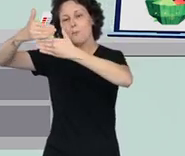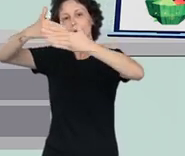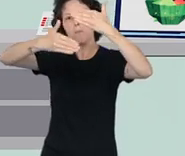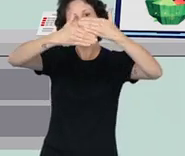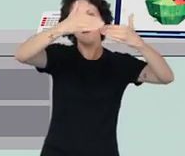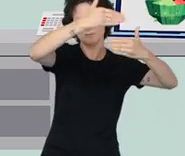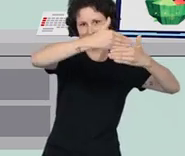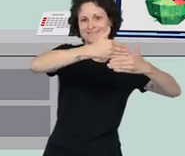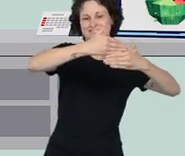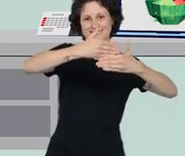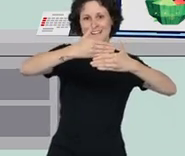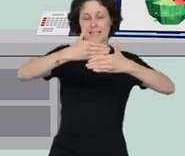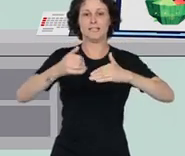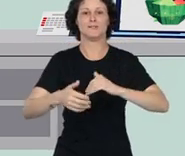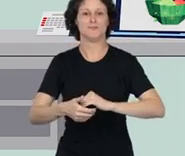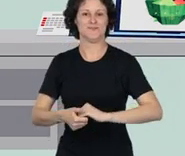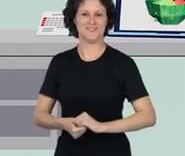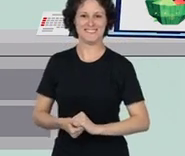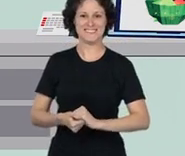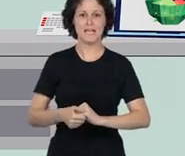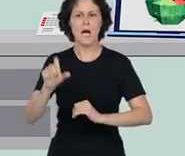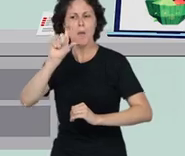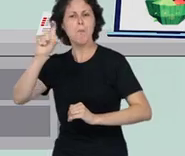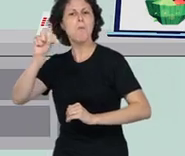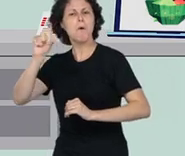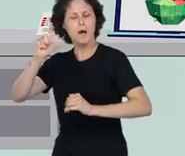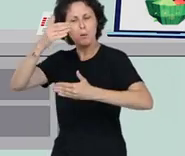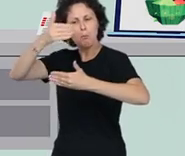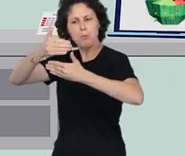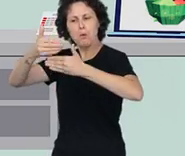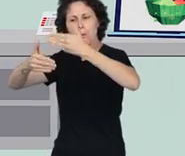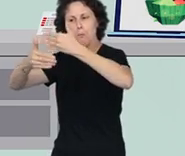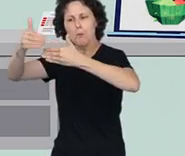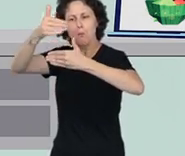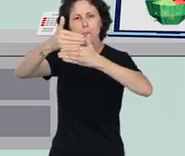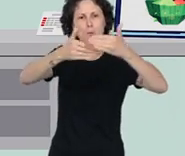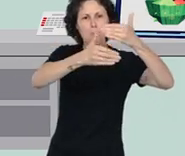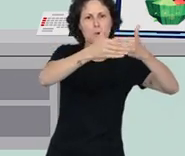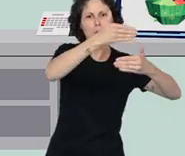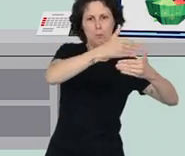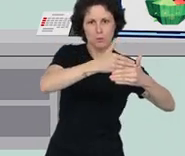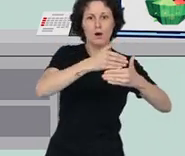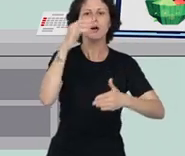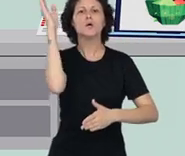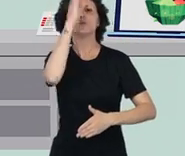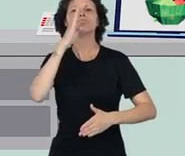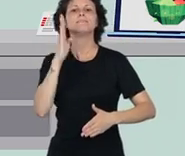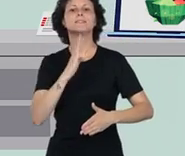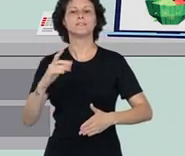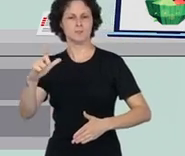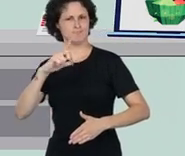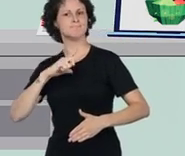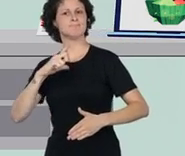uma palavra? Opa, uma não, duas palavras? Placas tectônicas. O Brasil está apoiado em cima de uma dessas